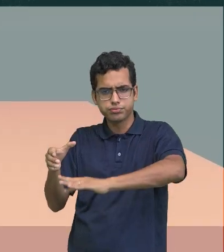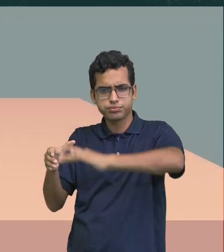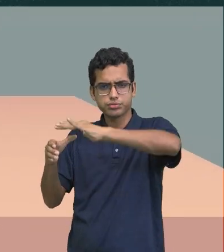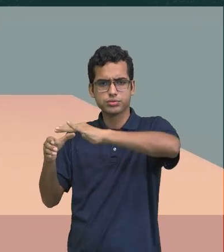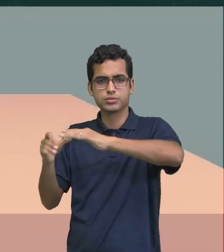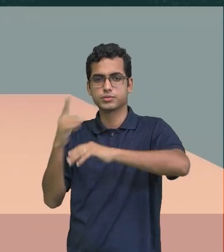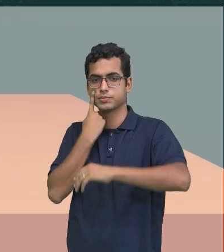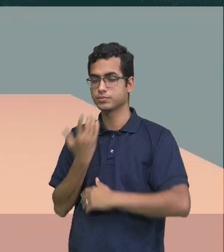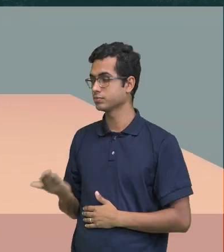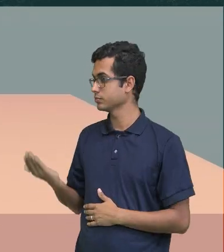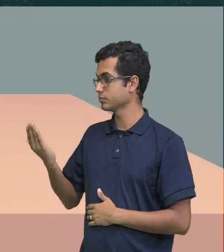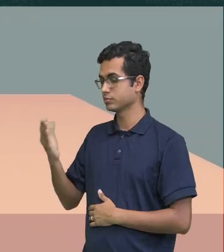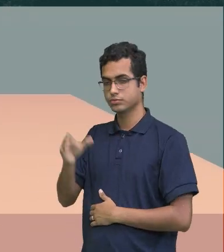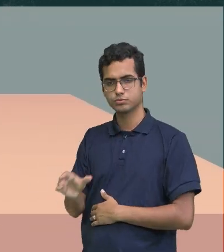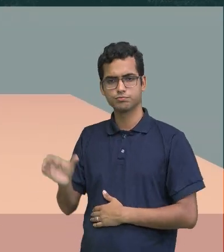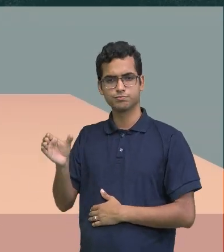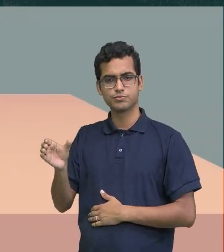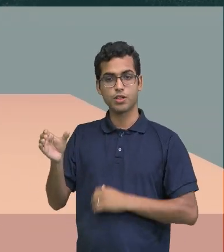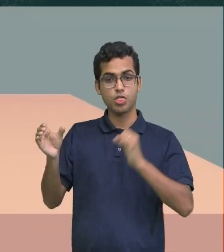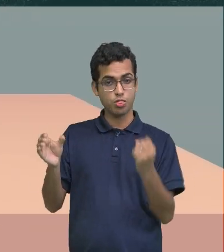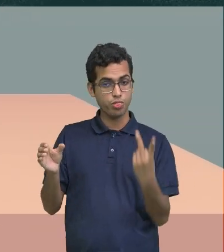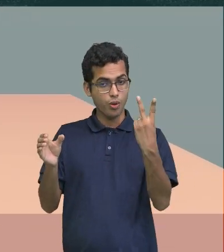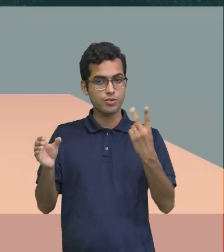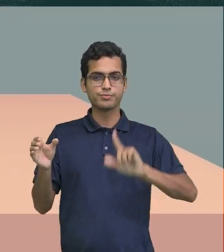a capacidade é de 2 litros.